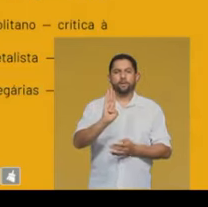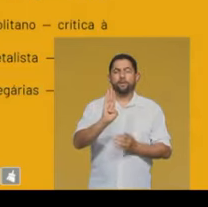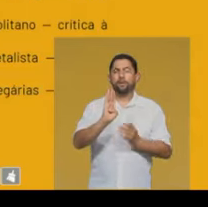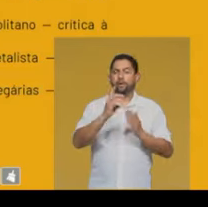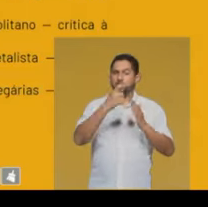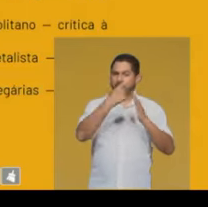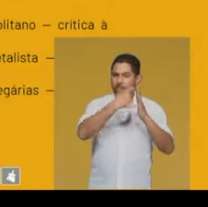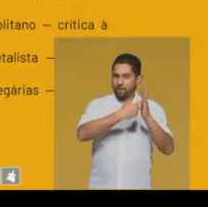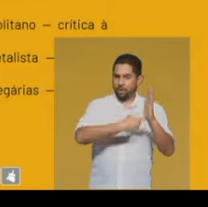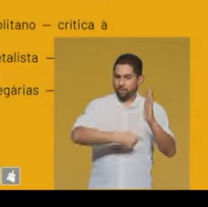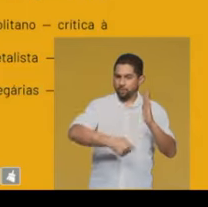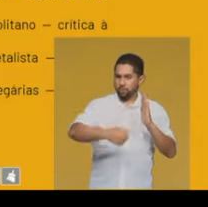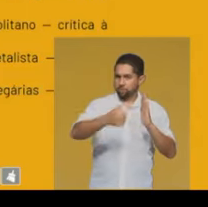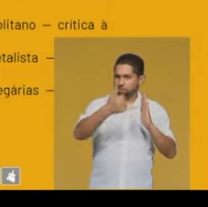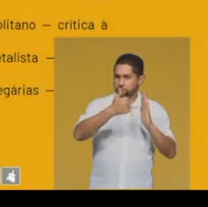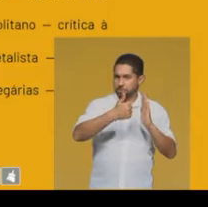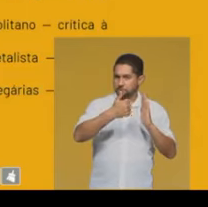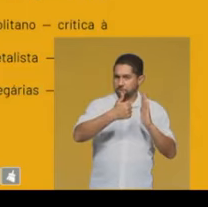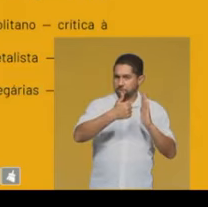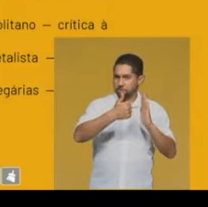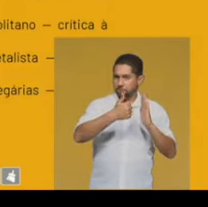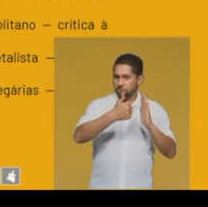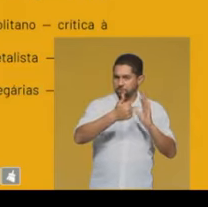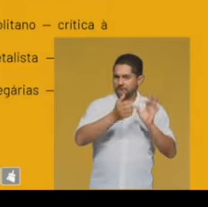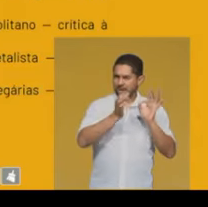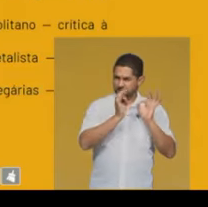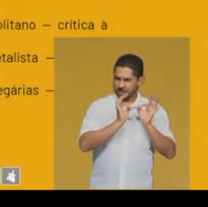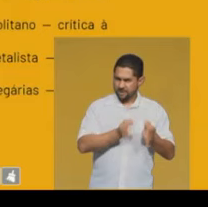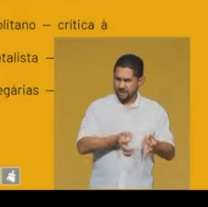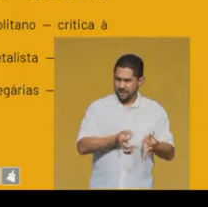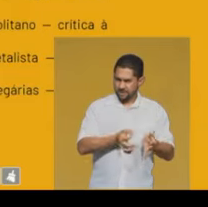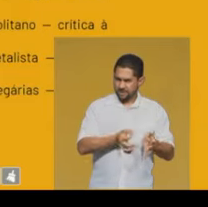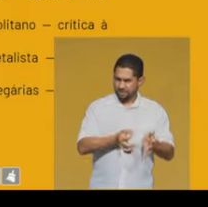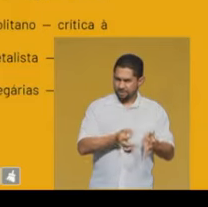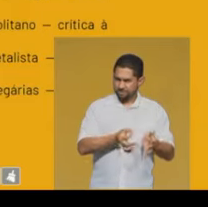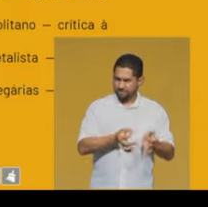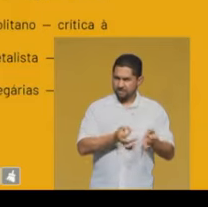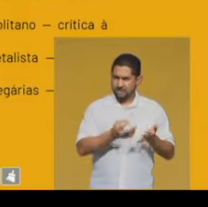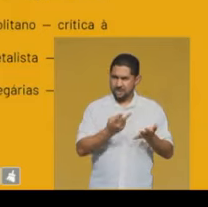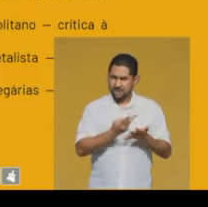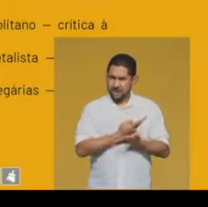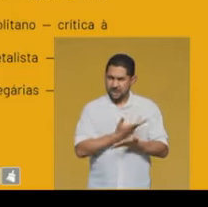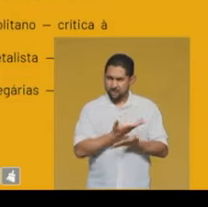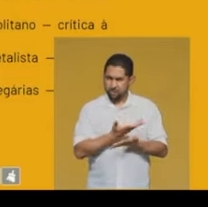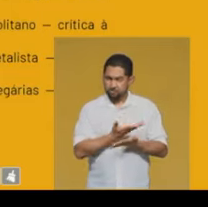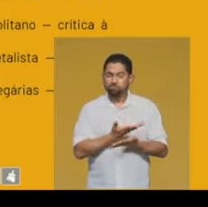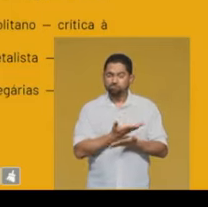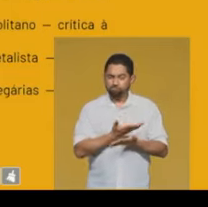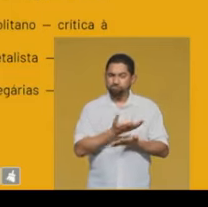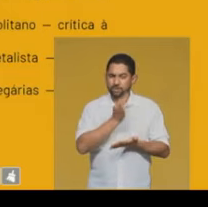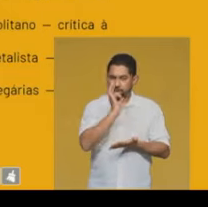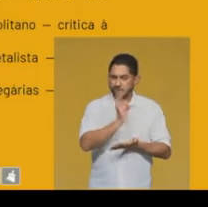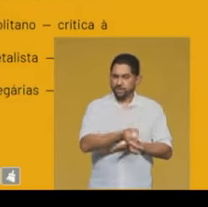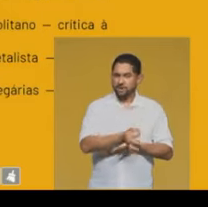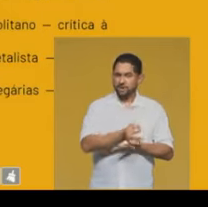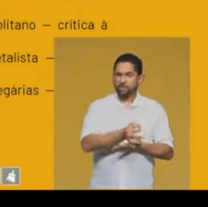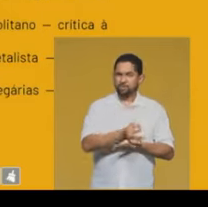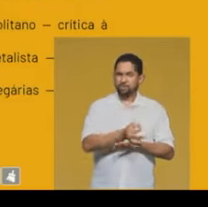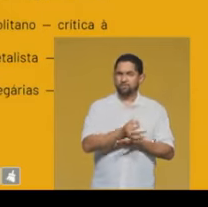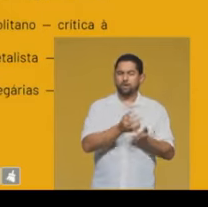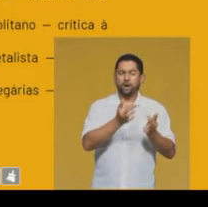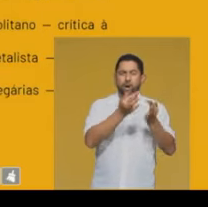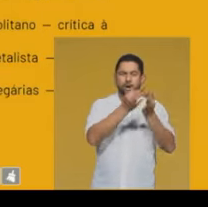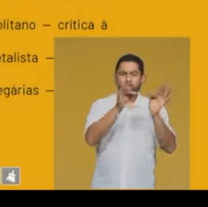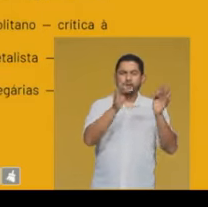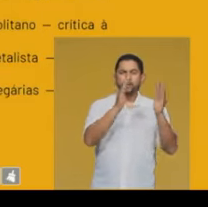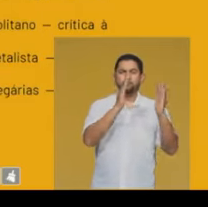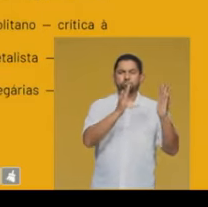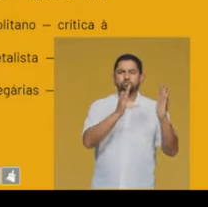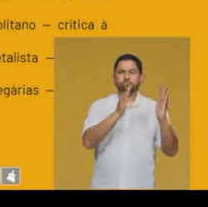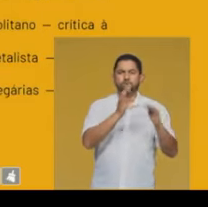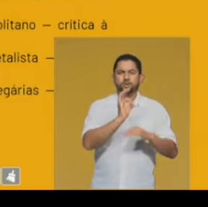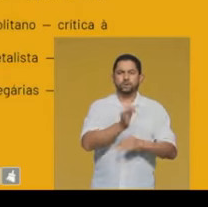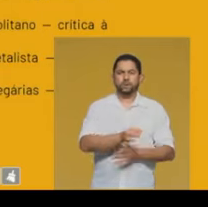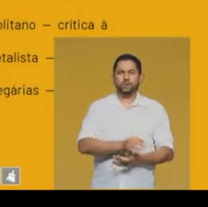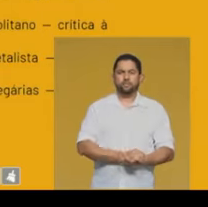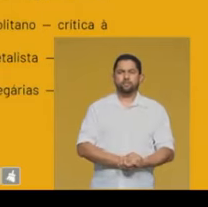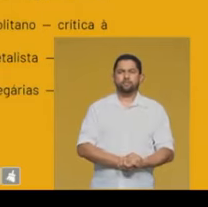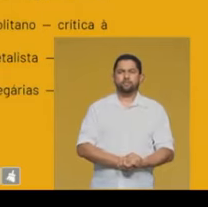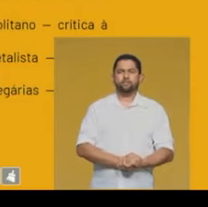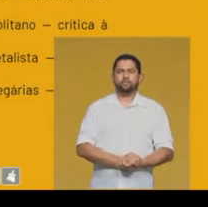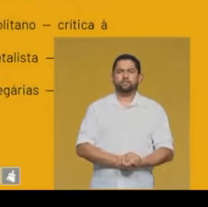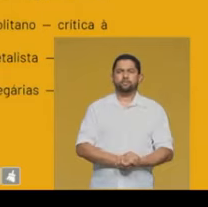régios é uma característica de mercantilismo? Sim. Apoio à livre concorrência é uma característica